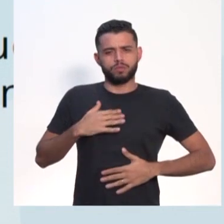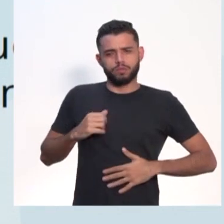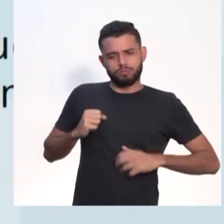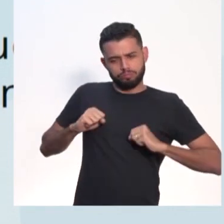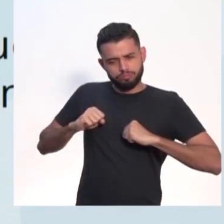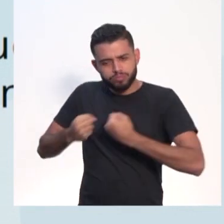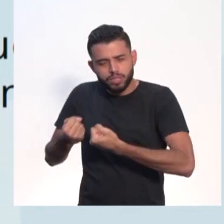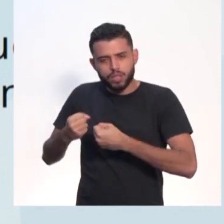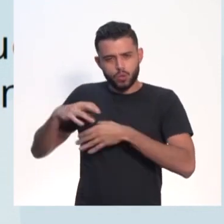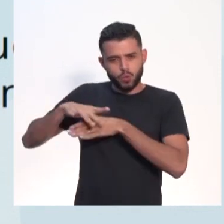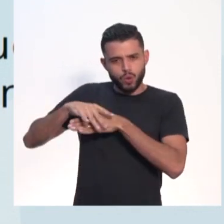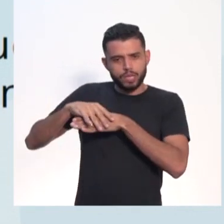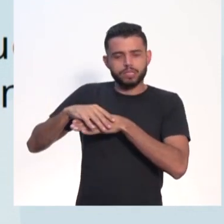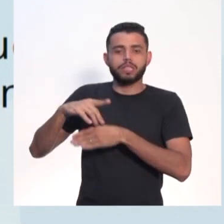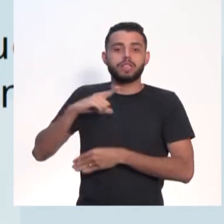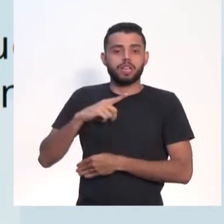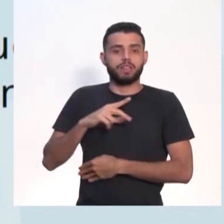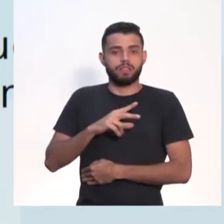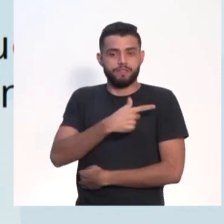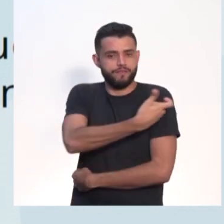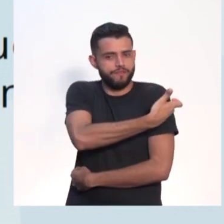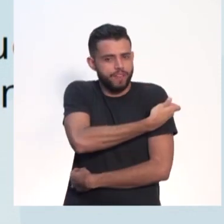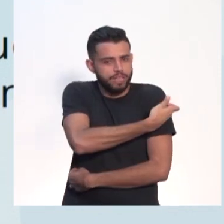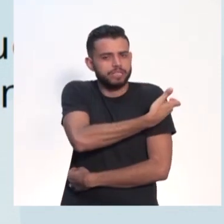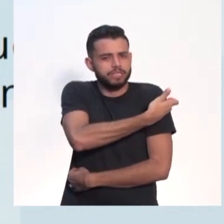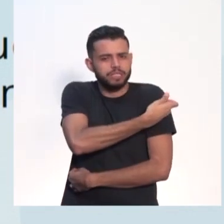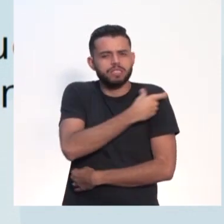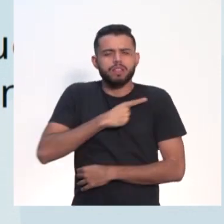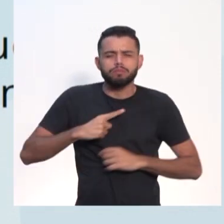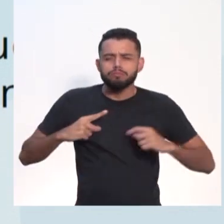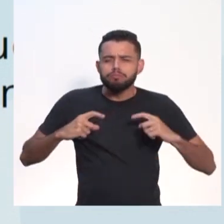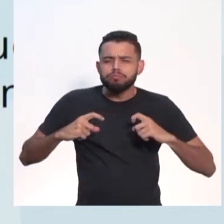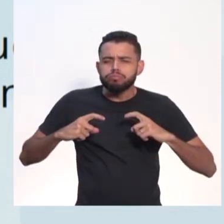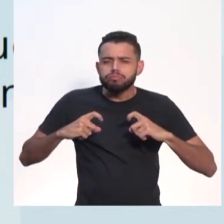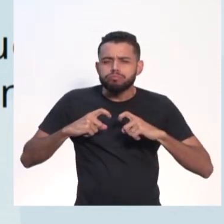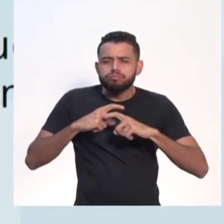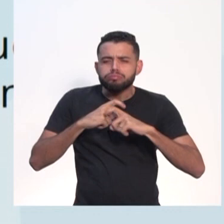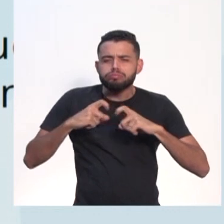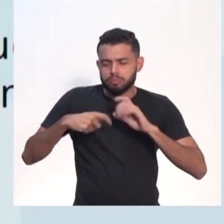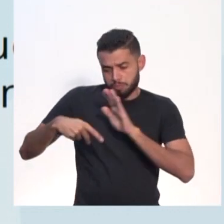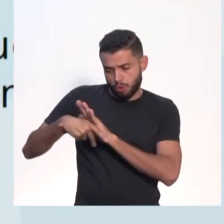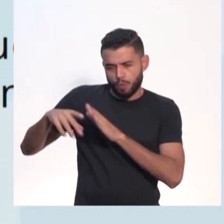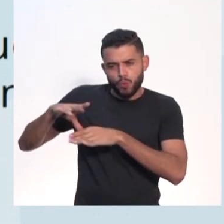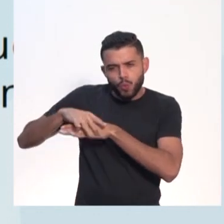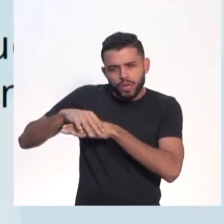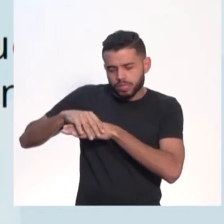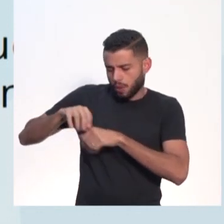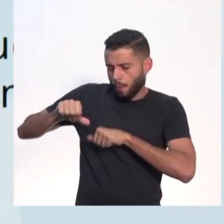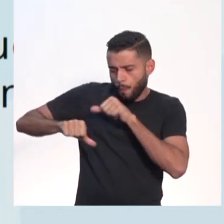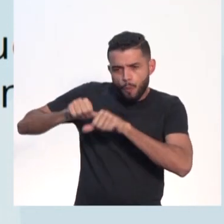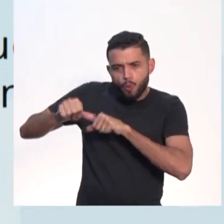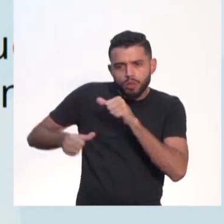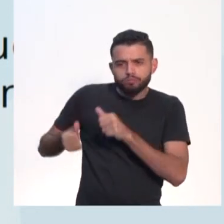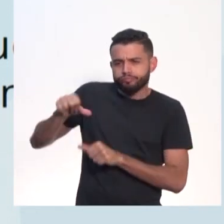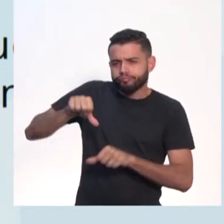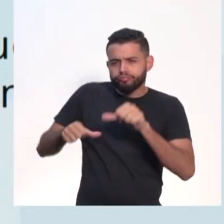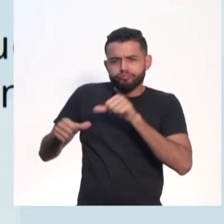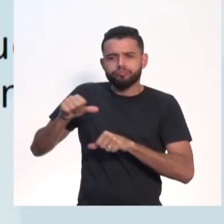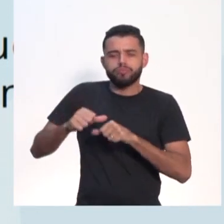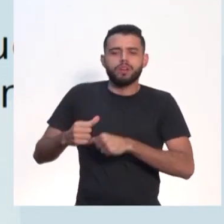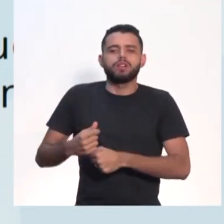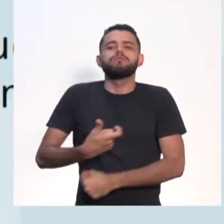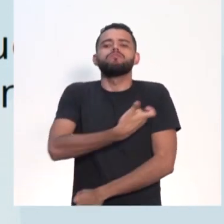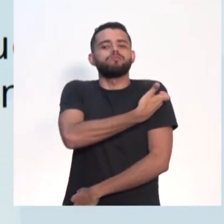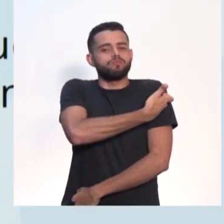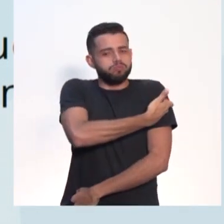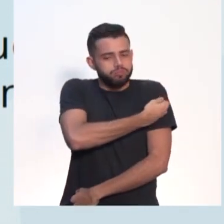vacinas, produzidas com os mesmos antígenos que causam a doença, mas enfraquecidos ou mortos. A vacina